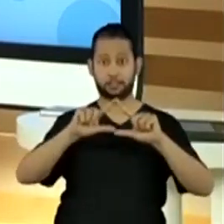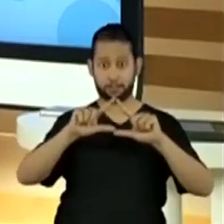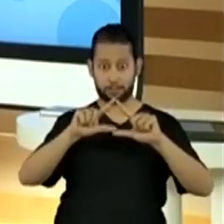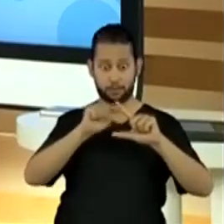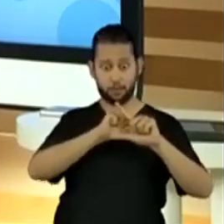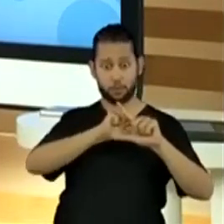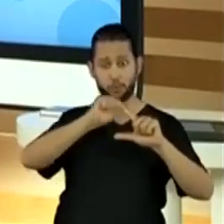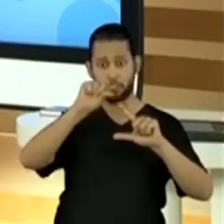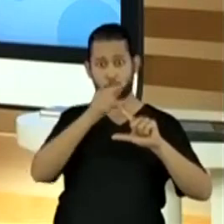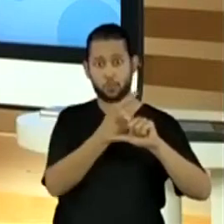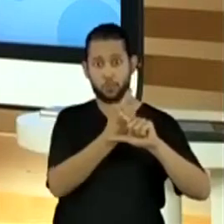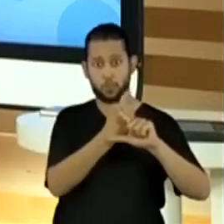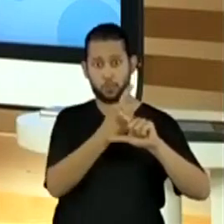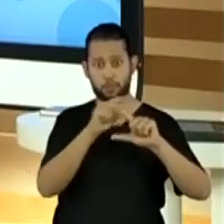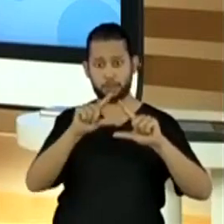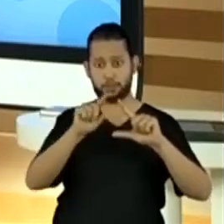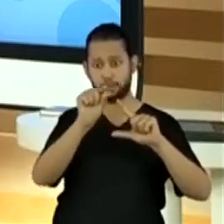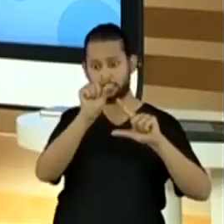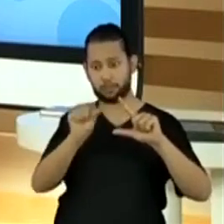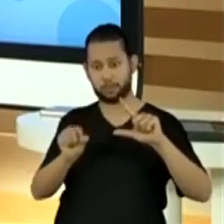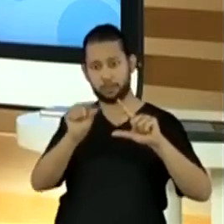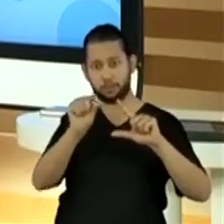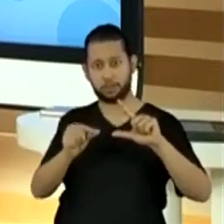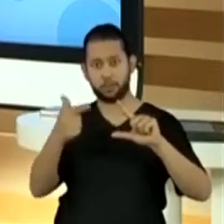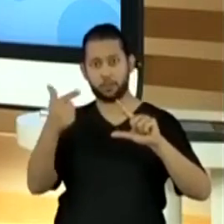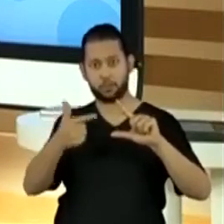Ó, uma aqui,